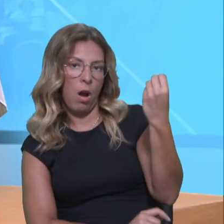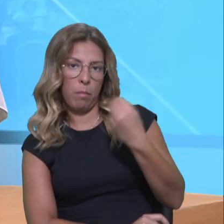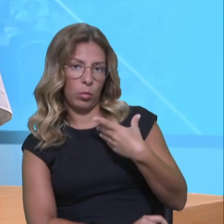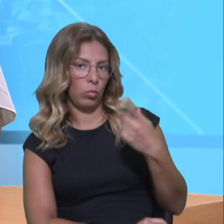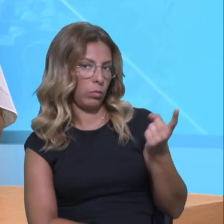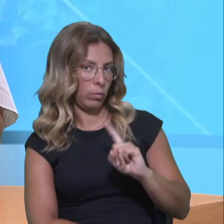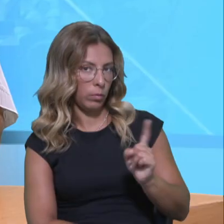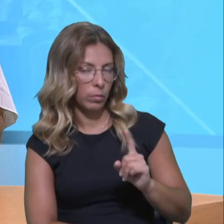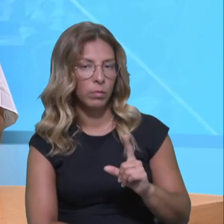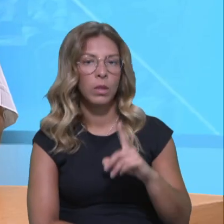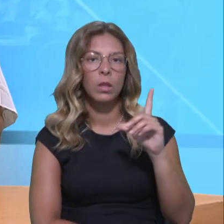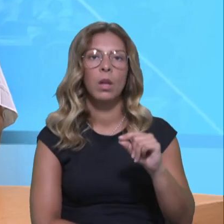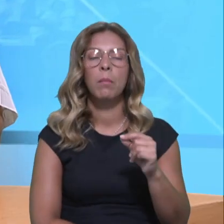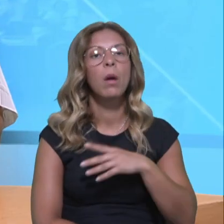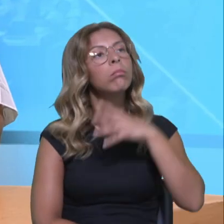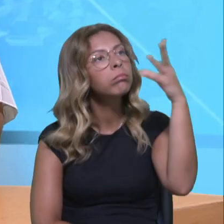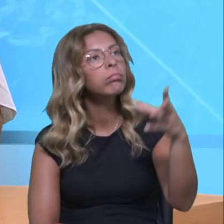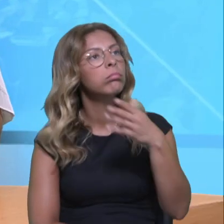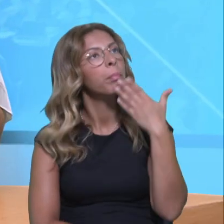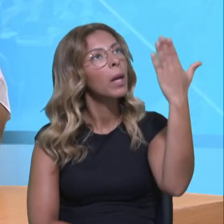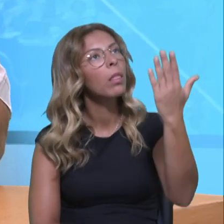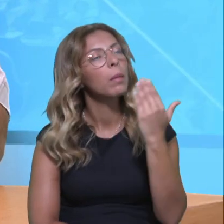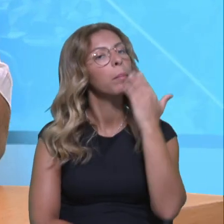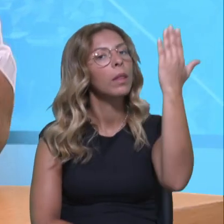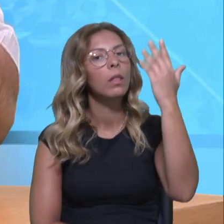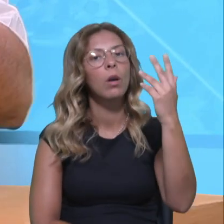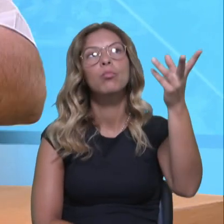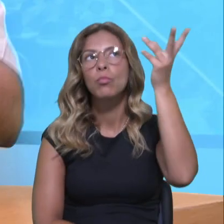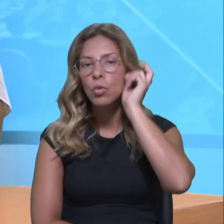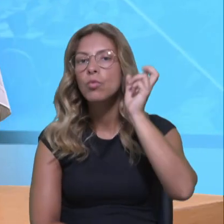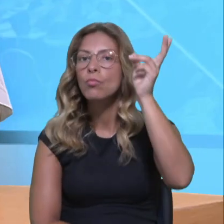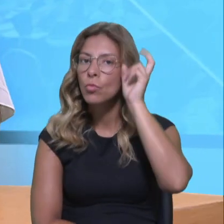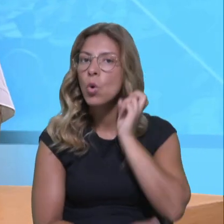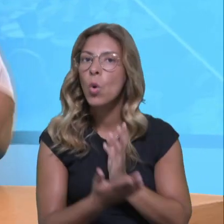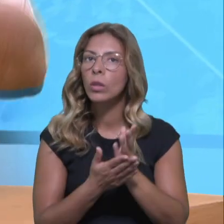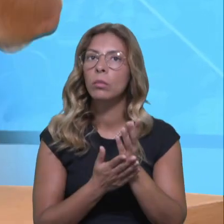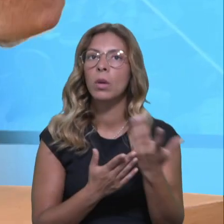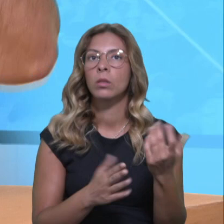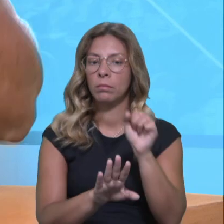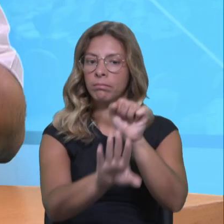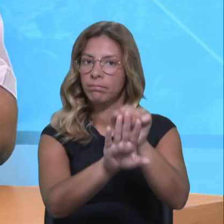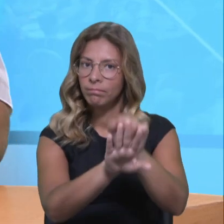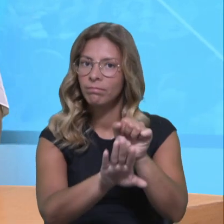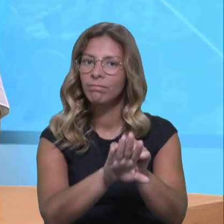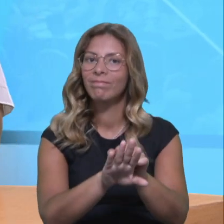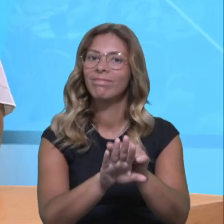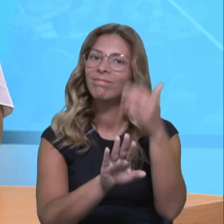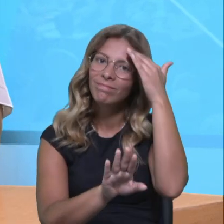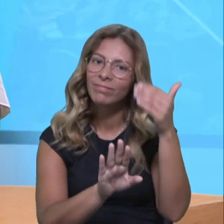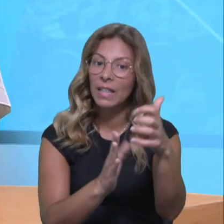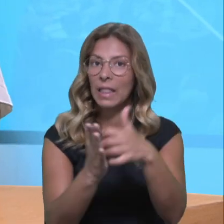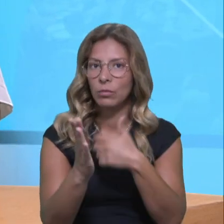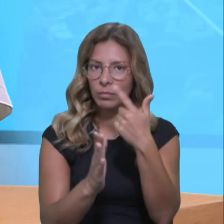Deus não nos deixa de ouvir as nossas súplicas. Porquê? Porque batei à porta e abrir-se-vos-á. Já mais tarde também